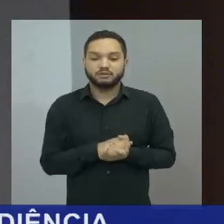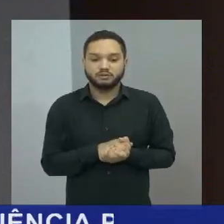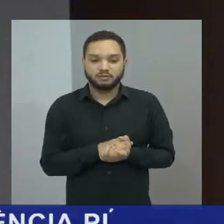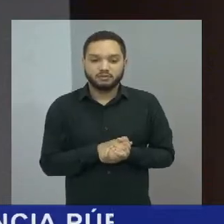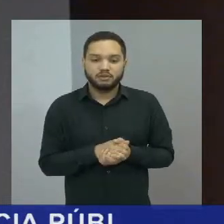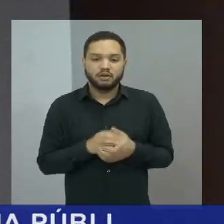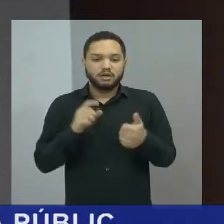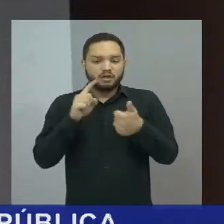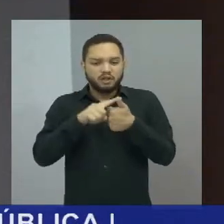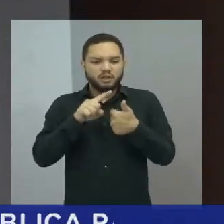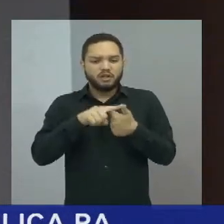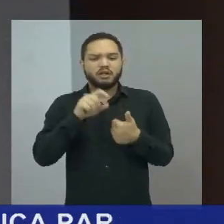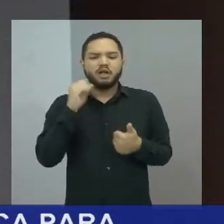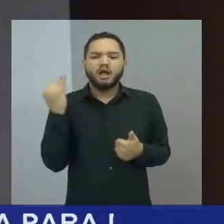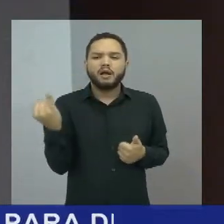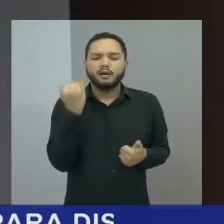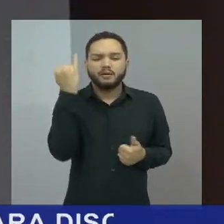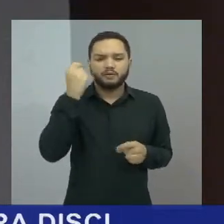todos tenham